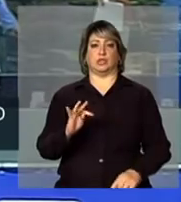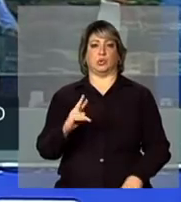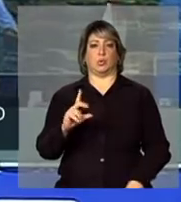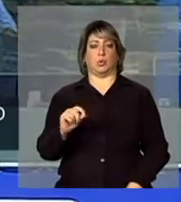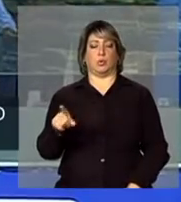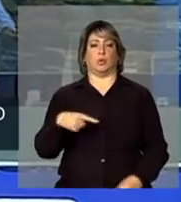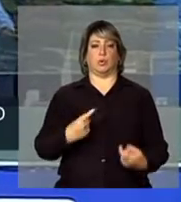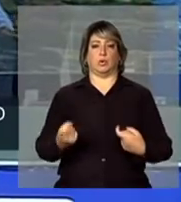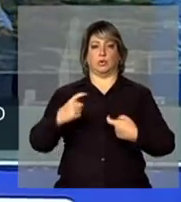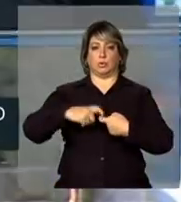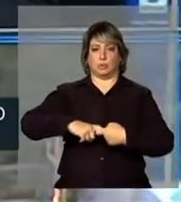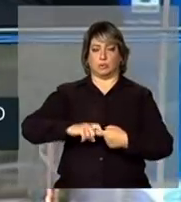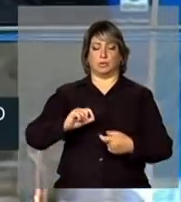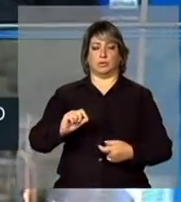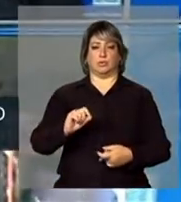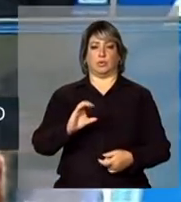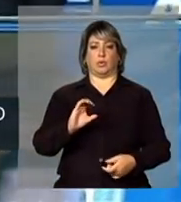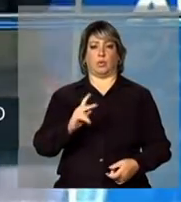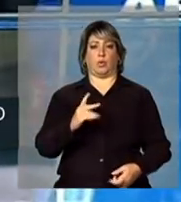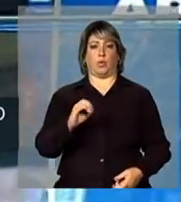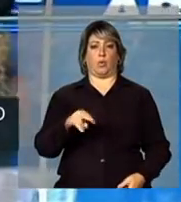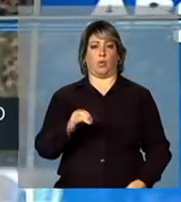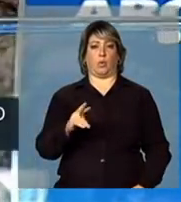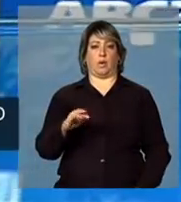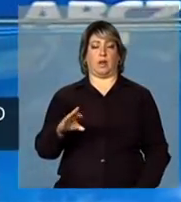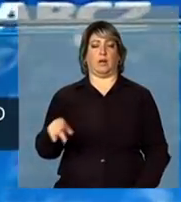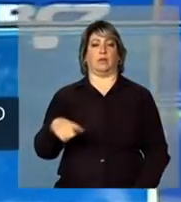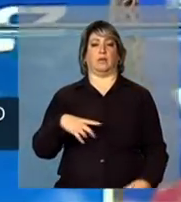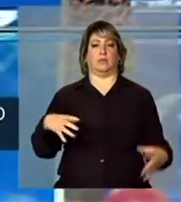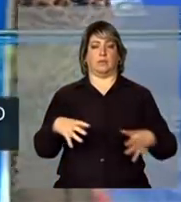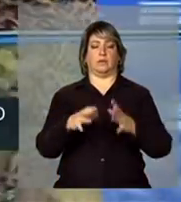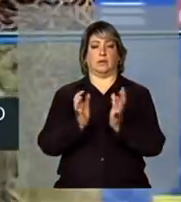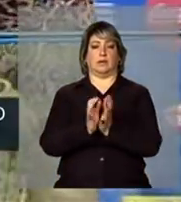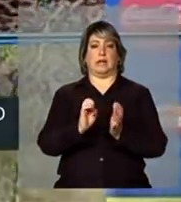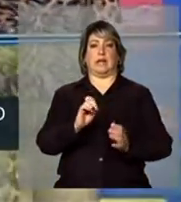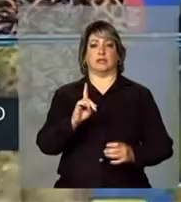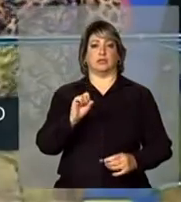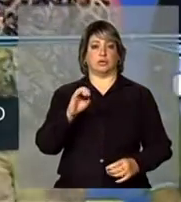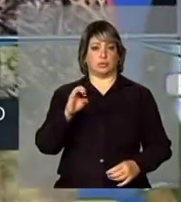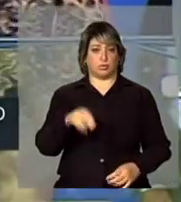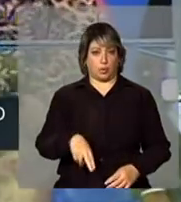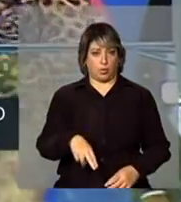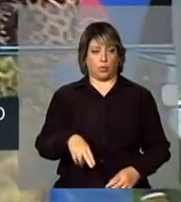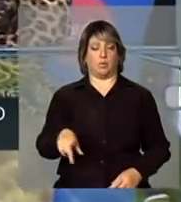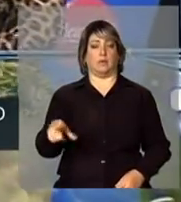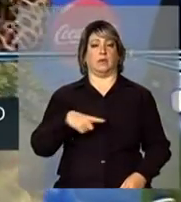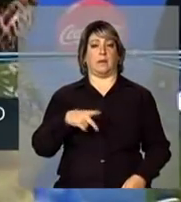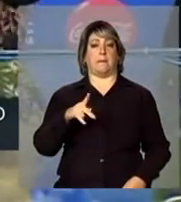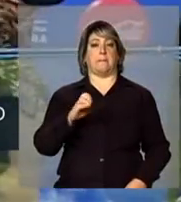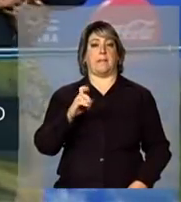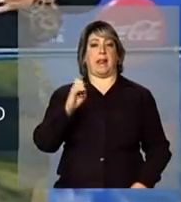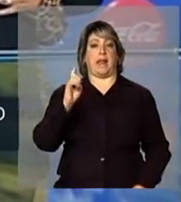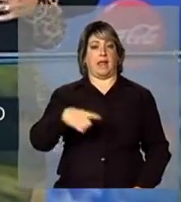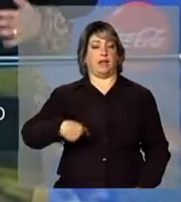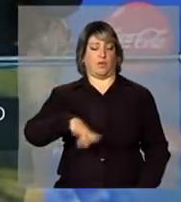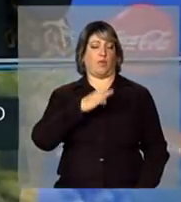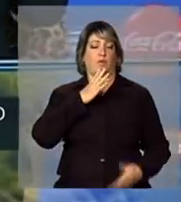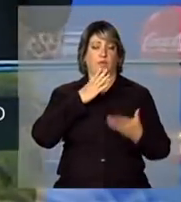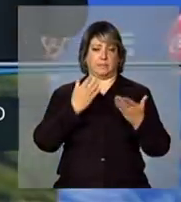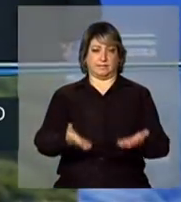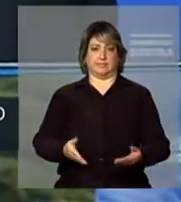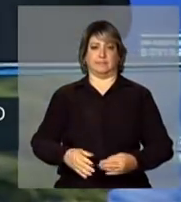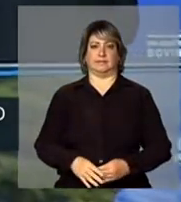honorário ao embaixador do time Agro Brasil, Edson Arantes do Nascimento, o nosso querido